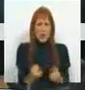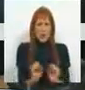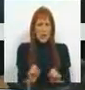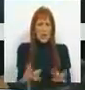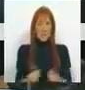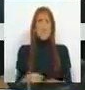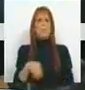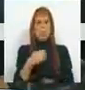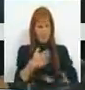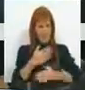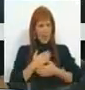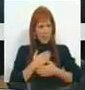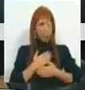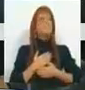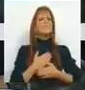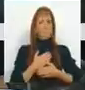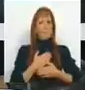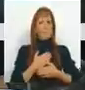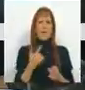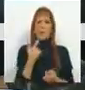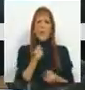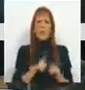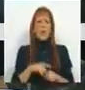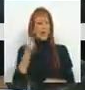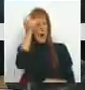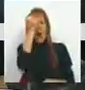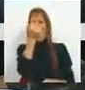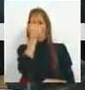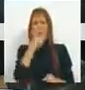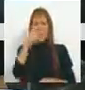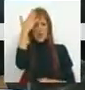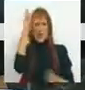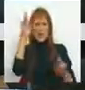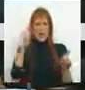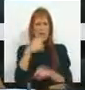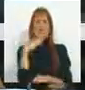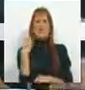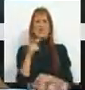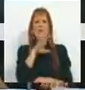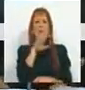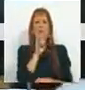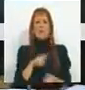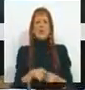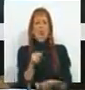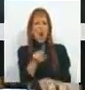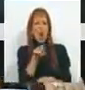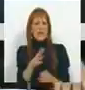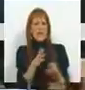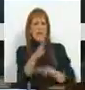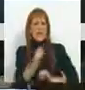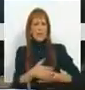matéria e isso preocupa-nos. Não se pode fraudar as expectativas dos jovens e das famílias que optam pelas